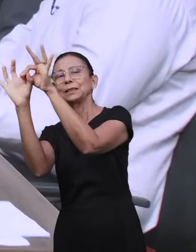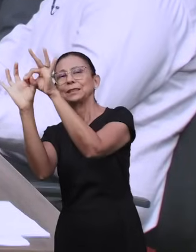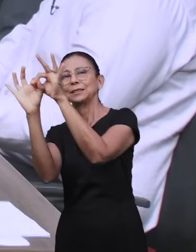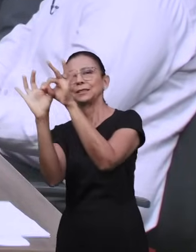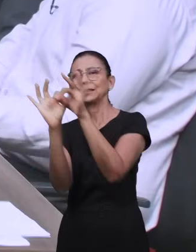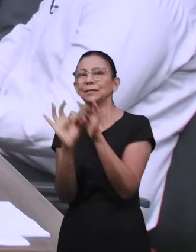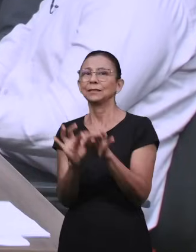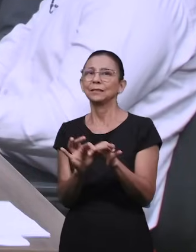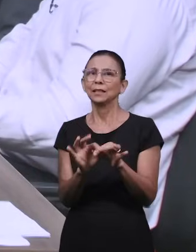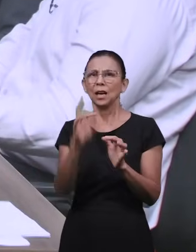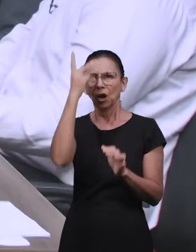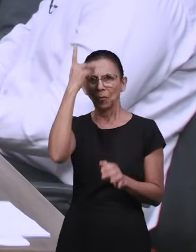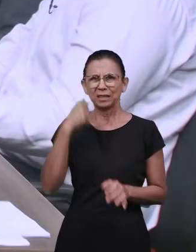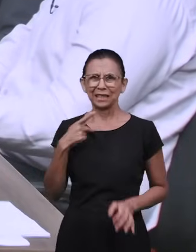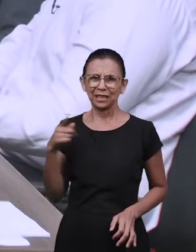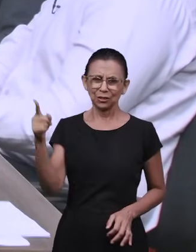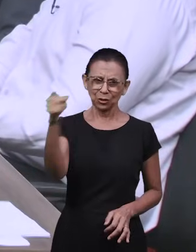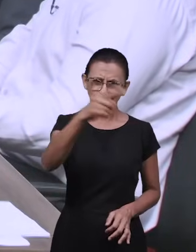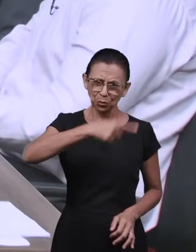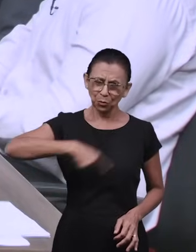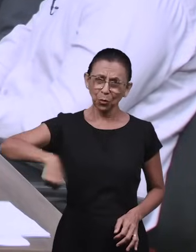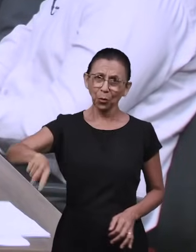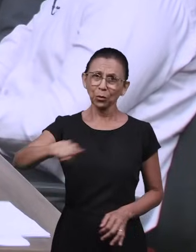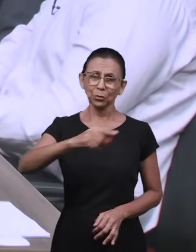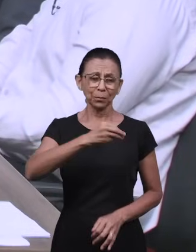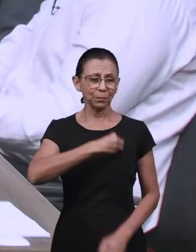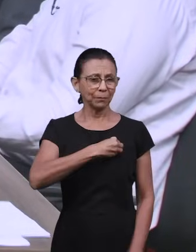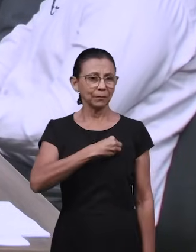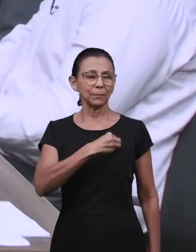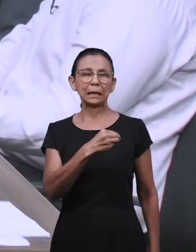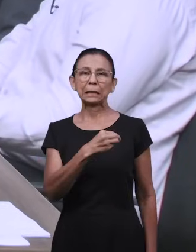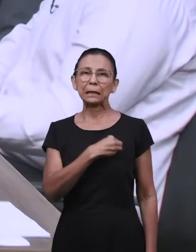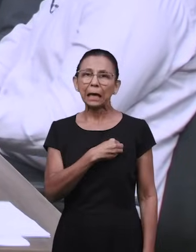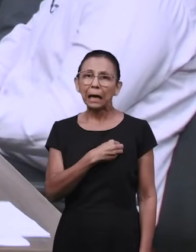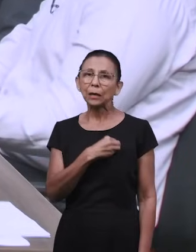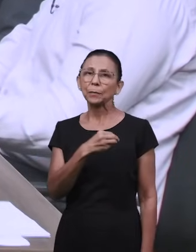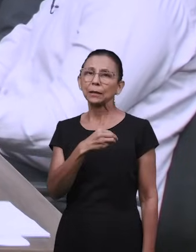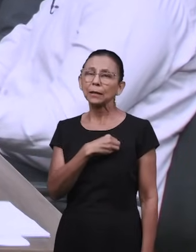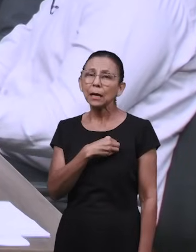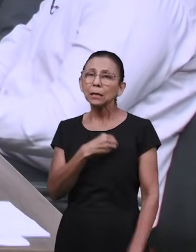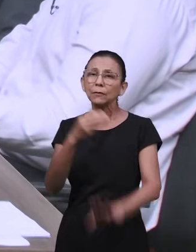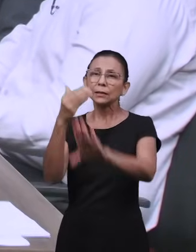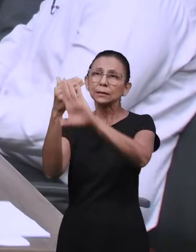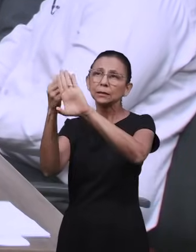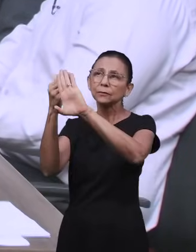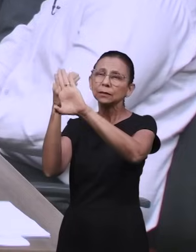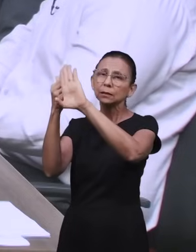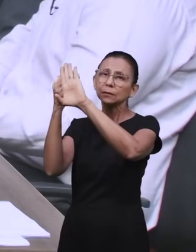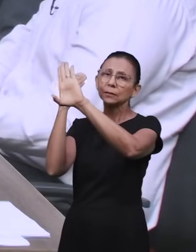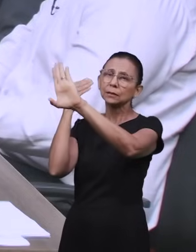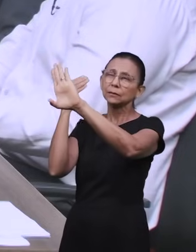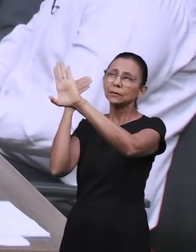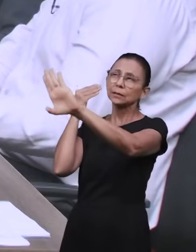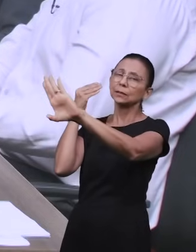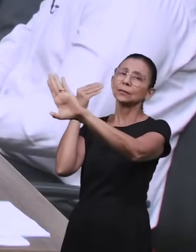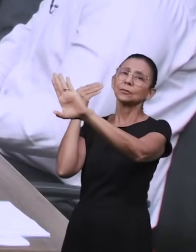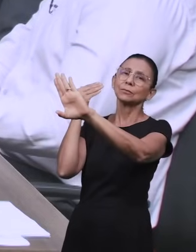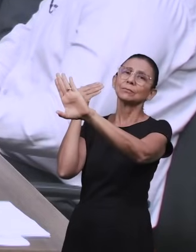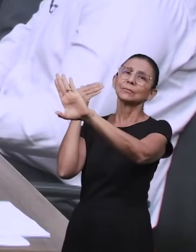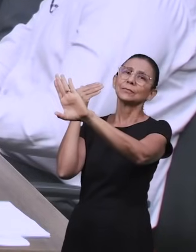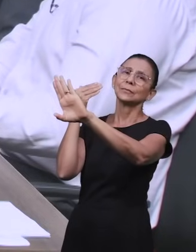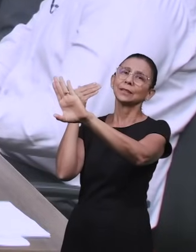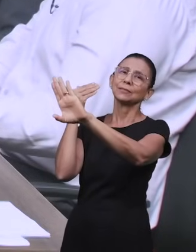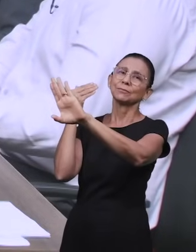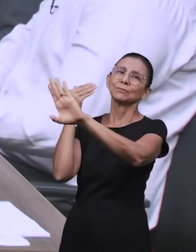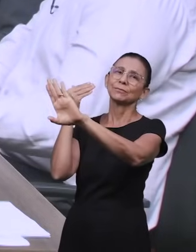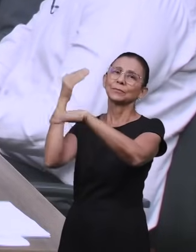Deus, porque todos pecaram, a palavra diz, né? E devido ao pecado, o homem se foi destituído da glória de Deus.